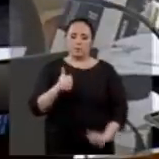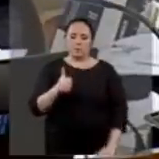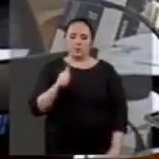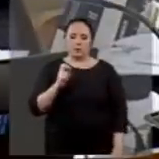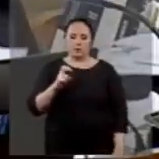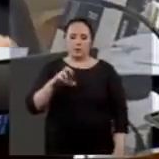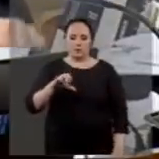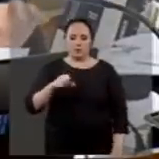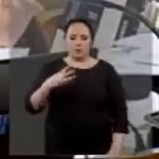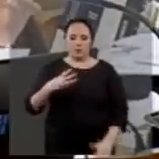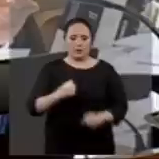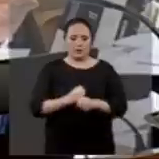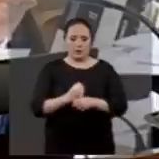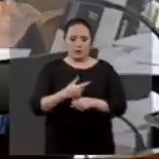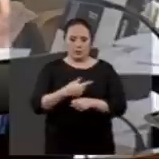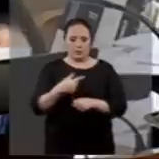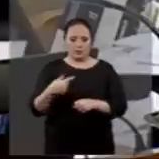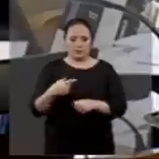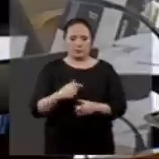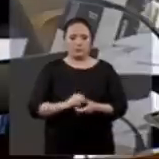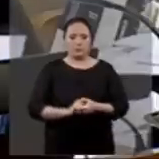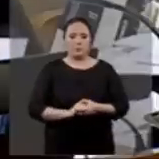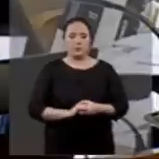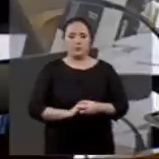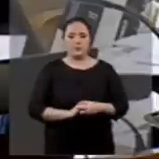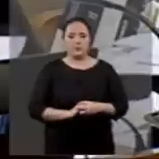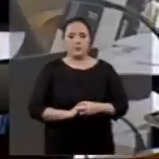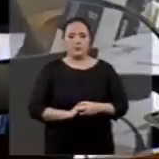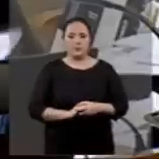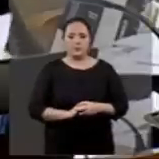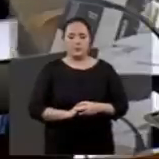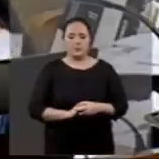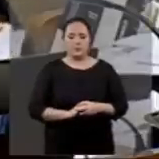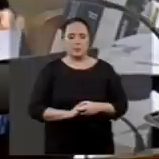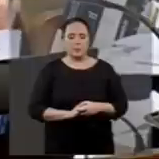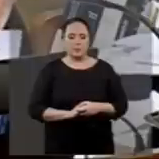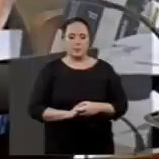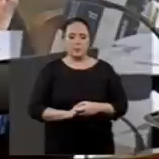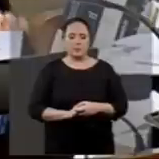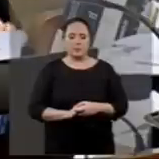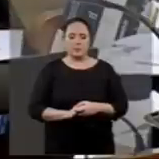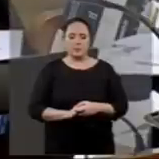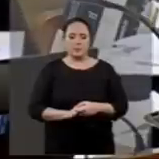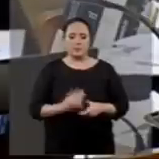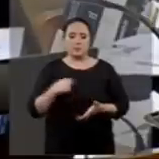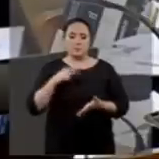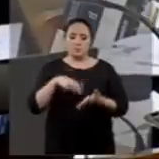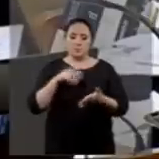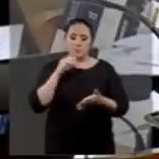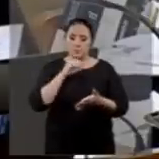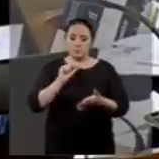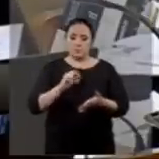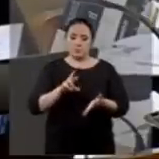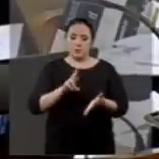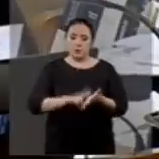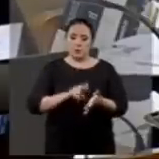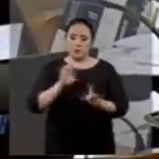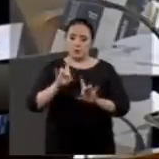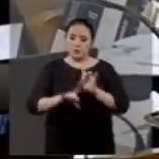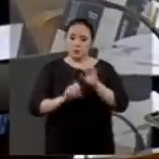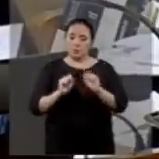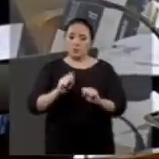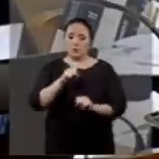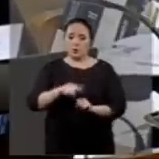1593-77. E leio rapidamente, O registro especial poderá ser